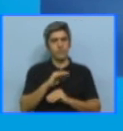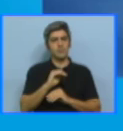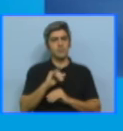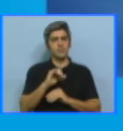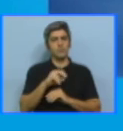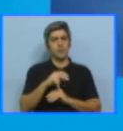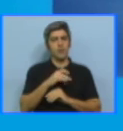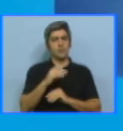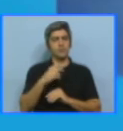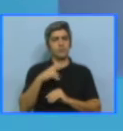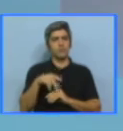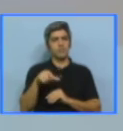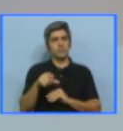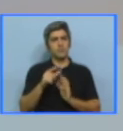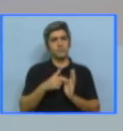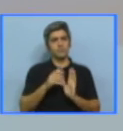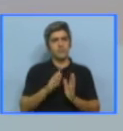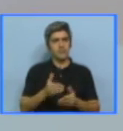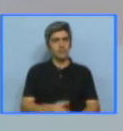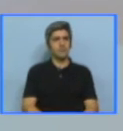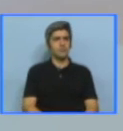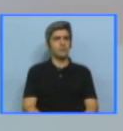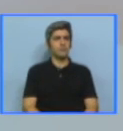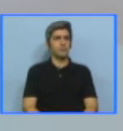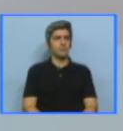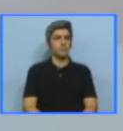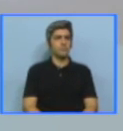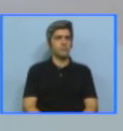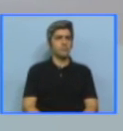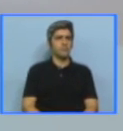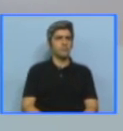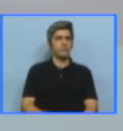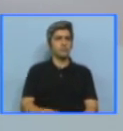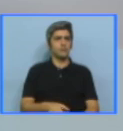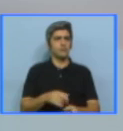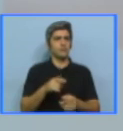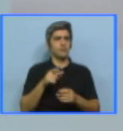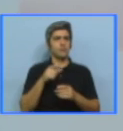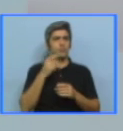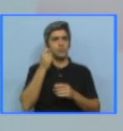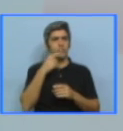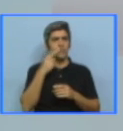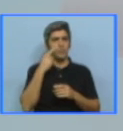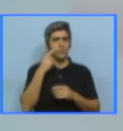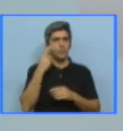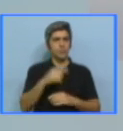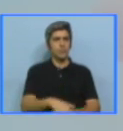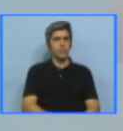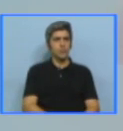condição que a Concordata impunha. É por isso que diz que é uma história singular? É